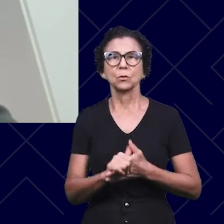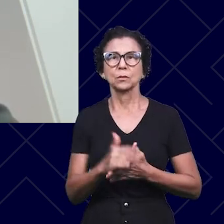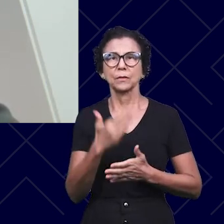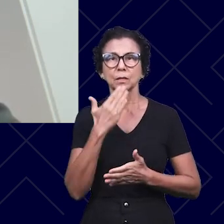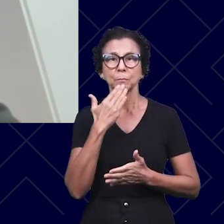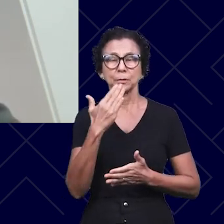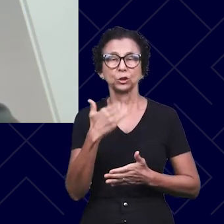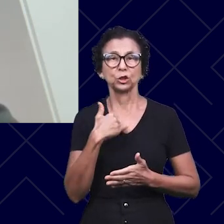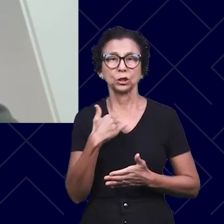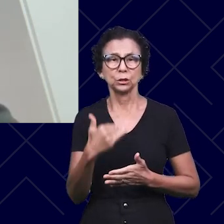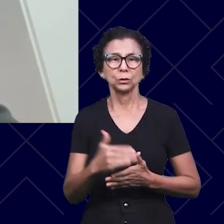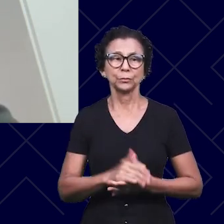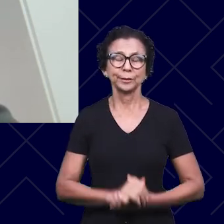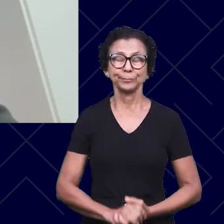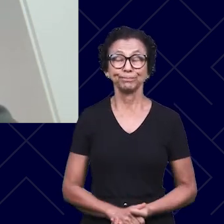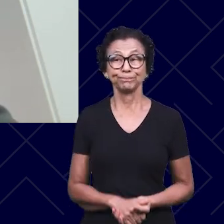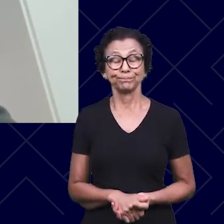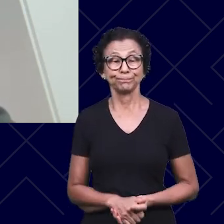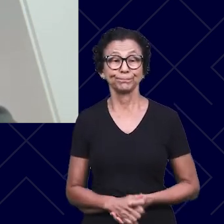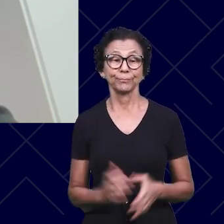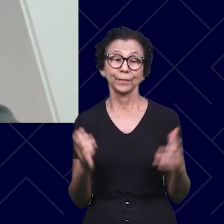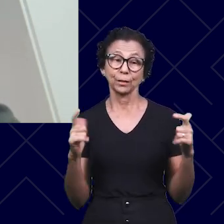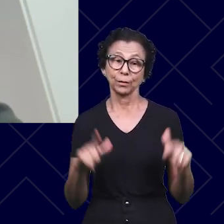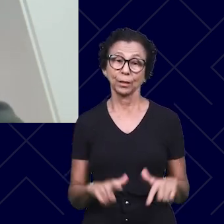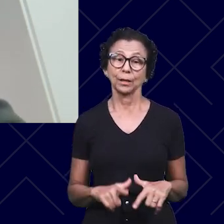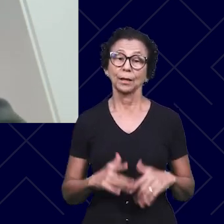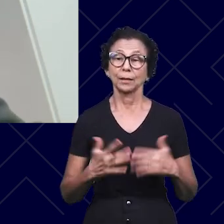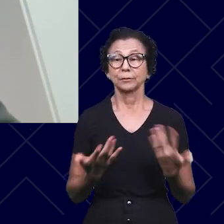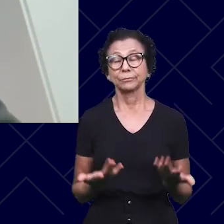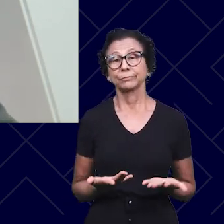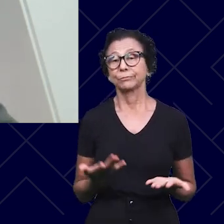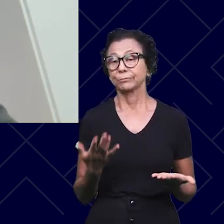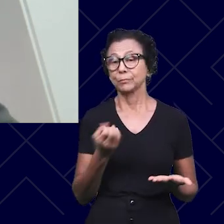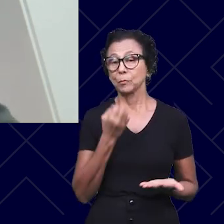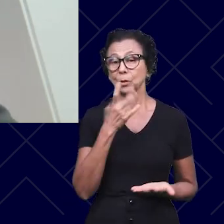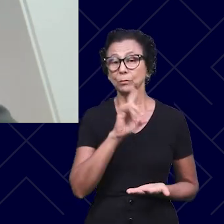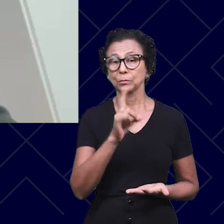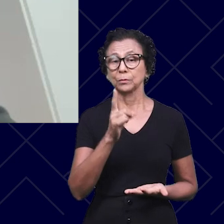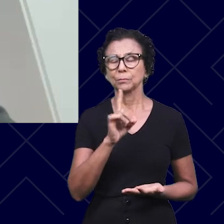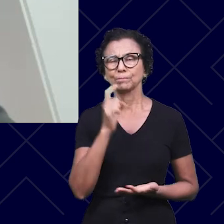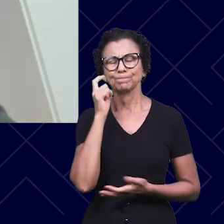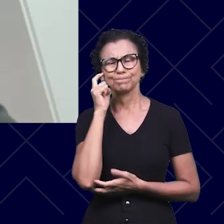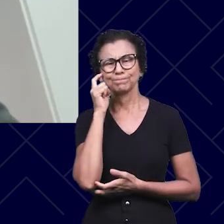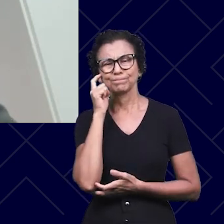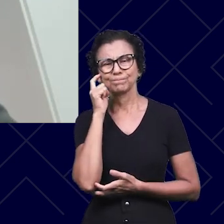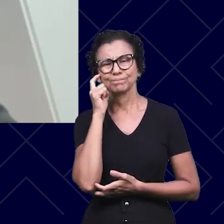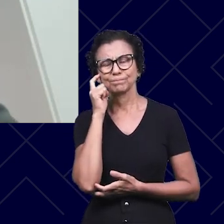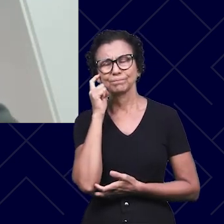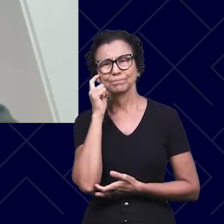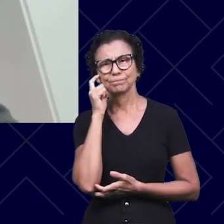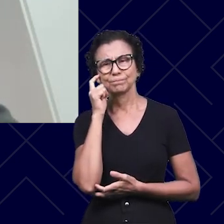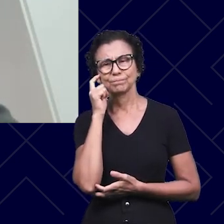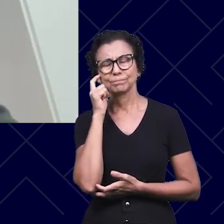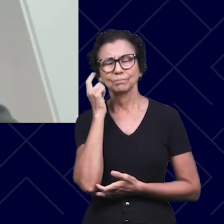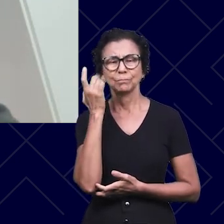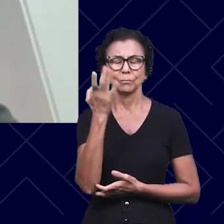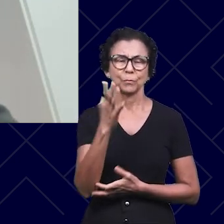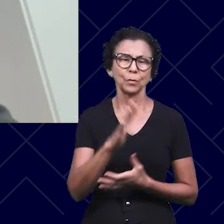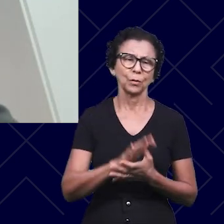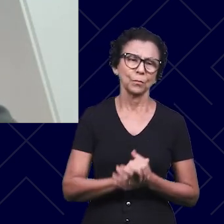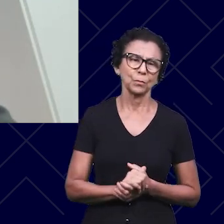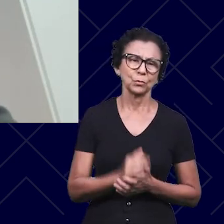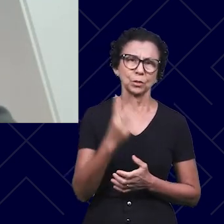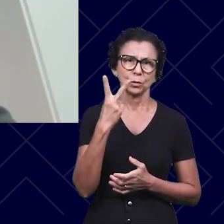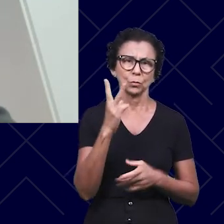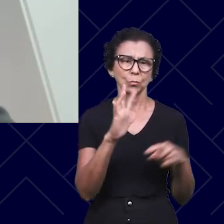ver que não estava um lugar muito bom para mim ficar. Foi quando eu vim para esse quarto, né? Aí eu analisei ali, vi o que eu podia